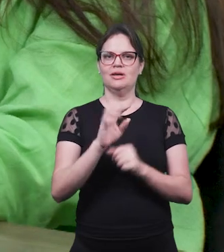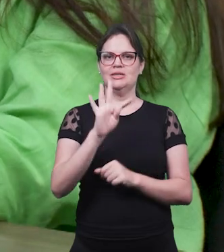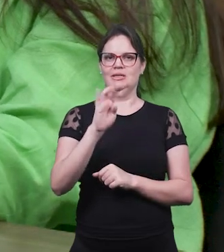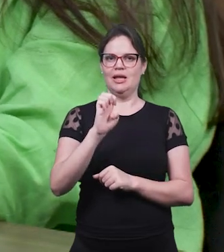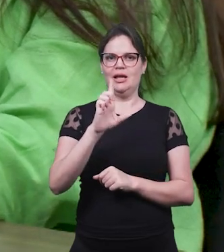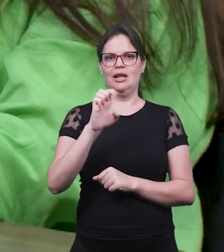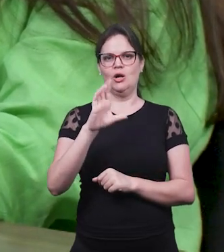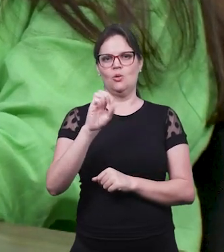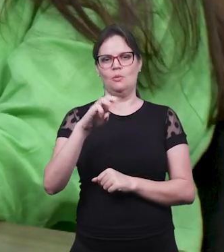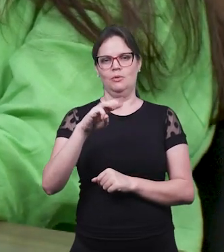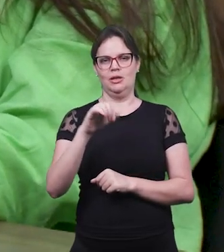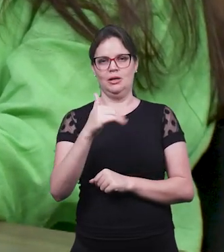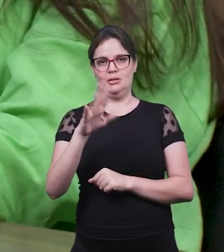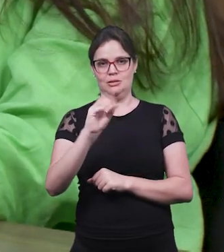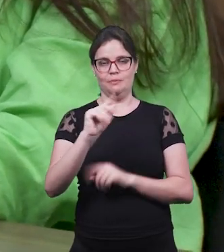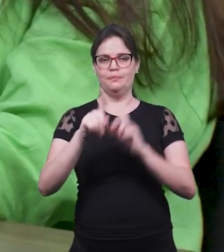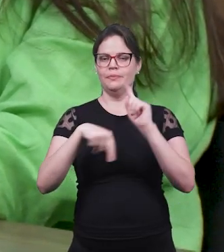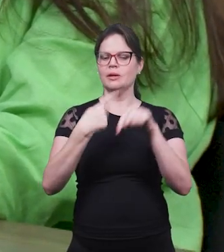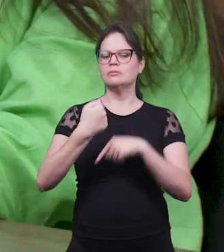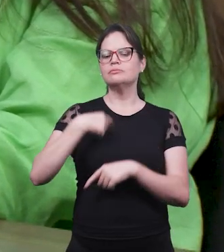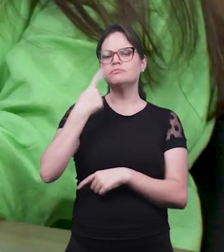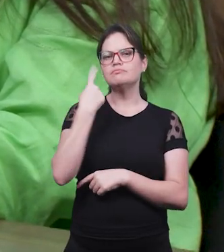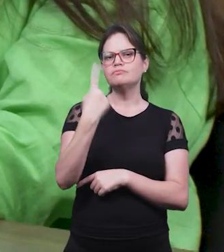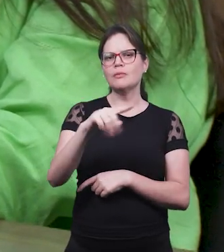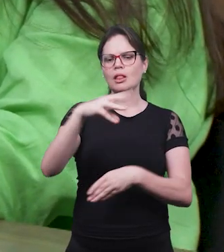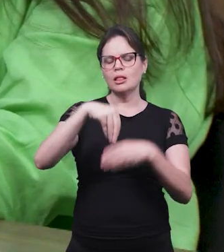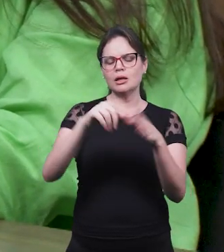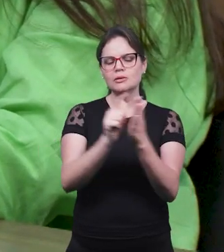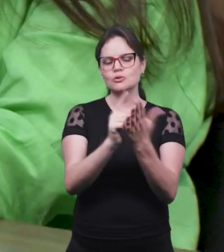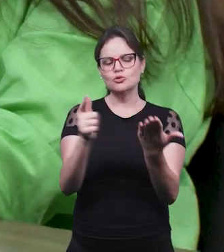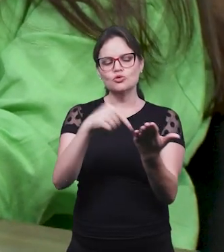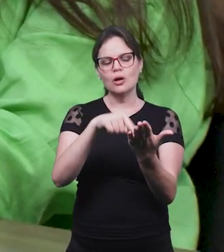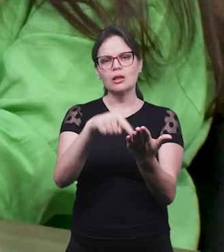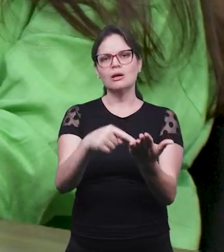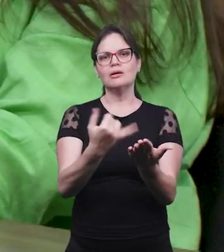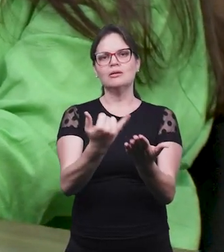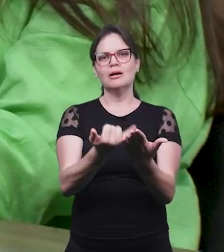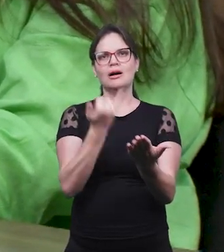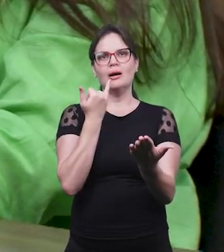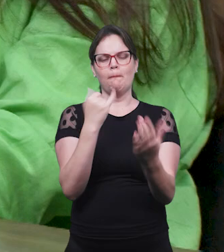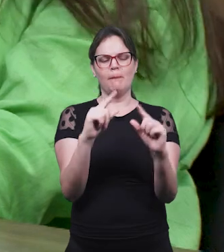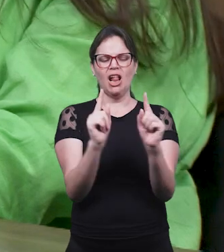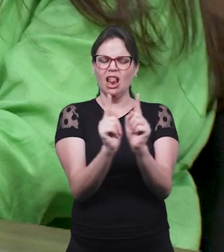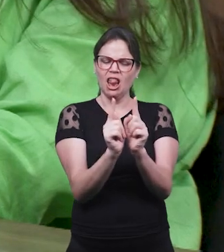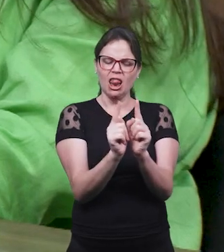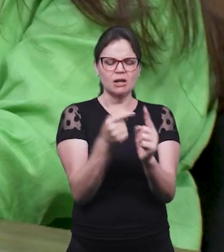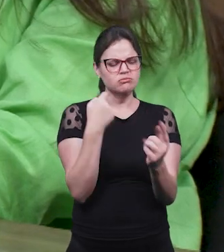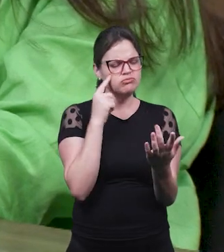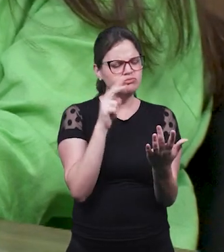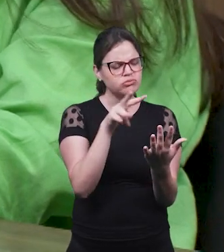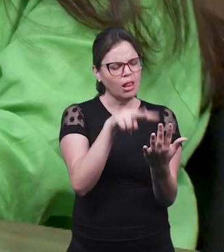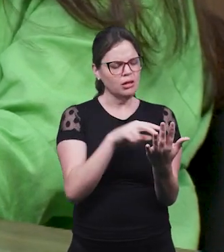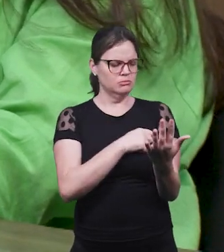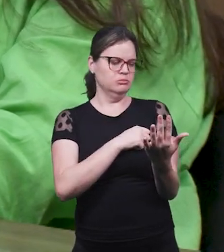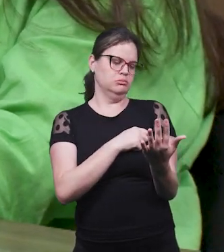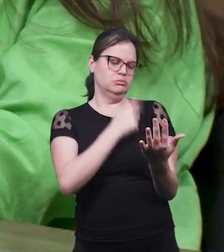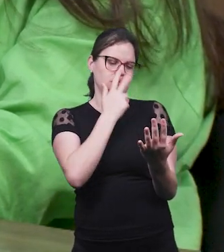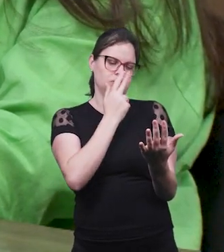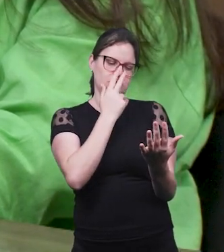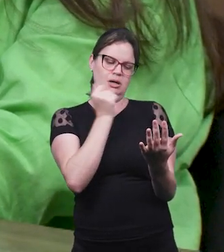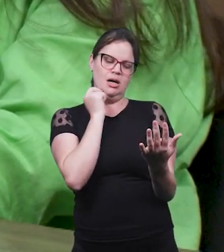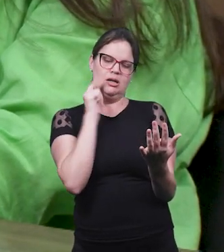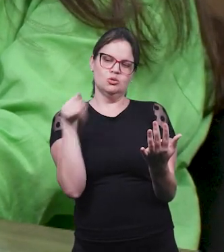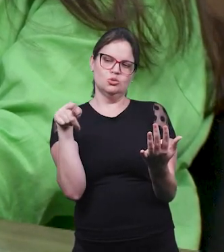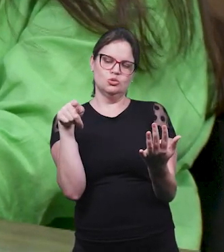e depois eu vi esse anúncio pequenininho no jornal. Eu falei, olha, isso aqui parece com